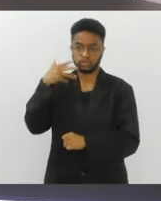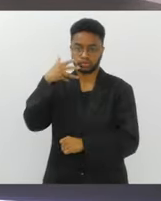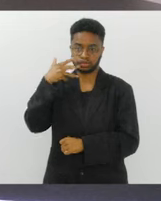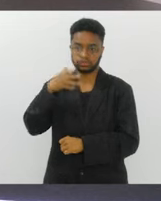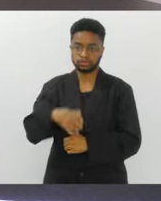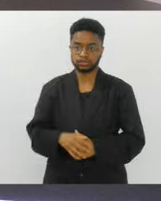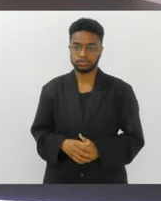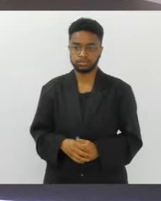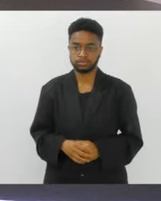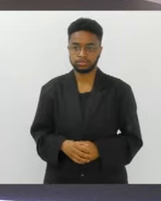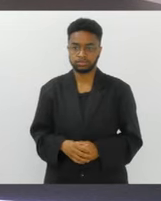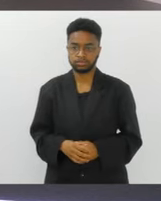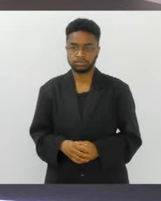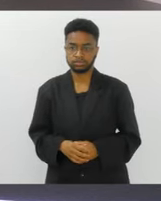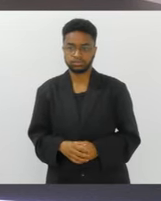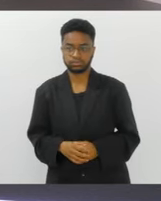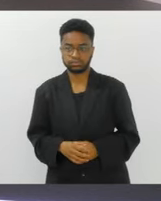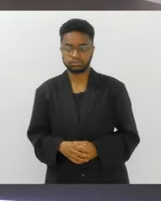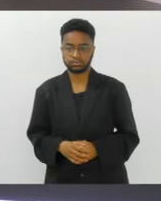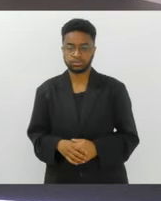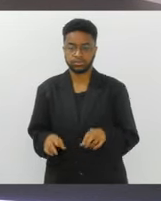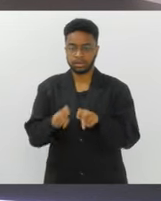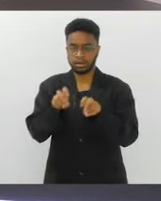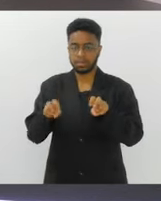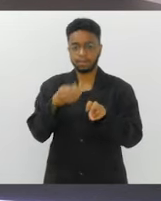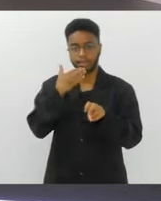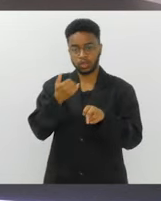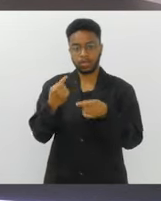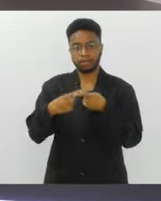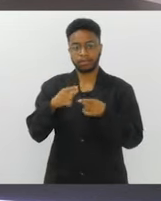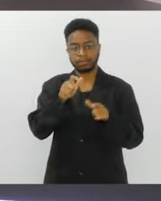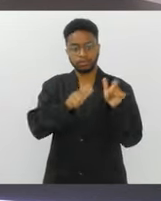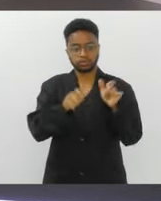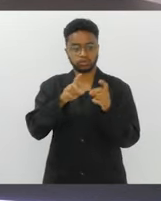aí, como o senhor desejar. A mesa é melhor que todo mundo lhe ver.